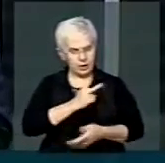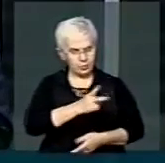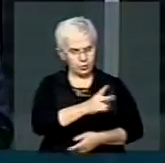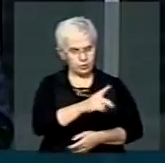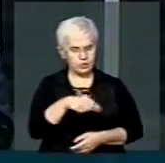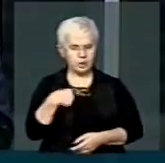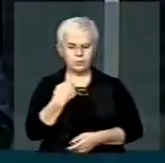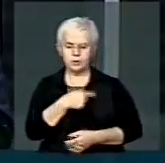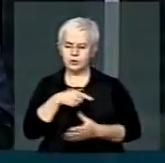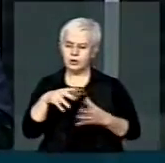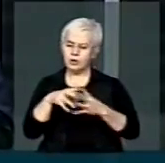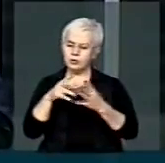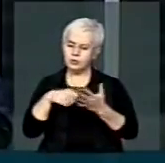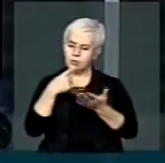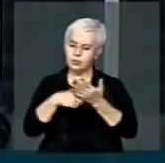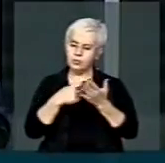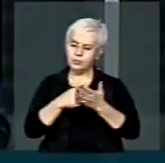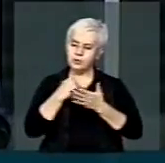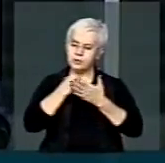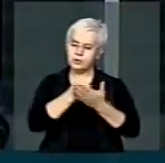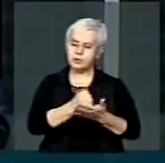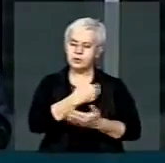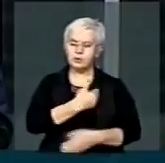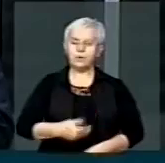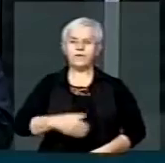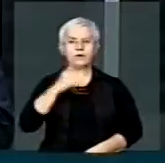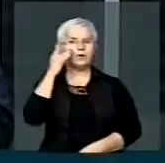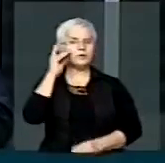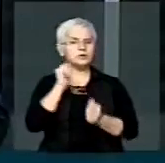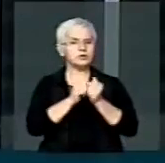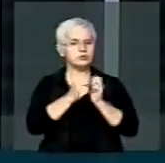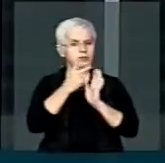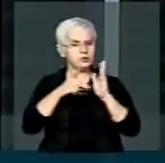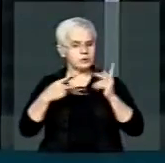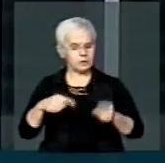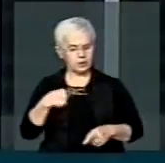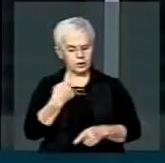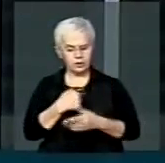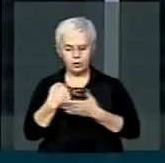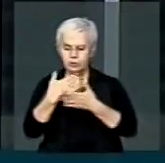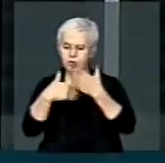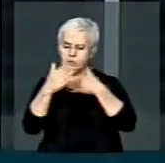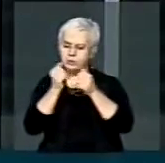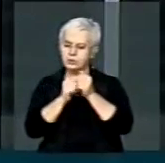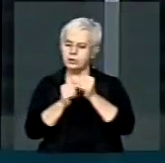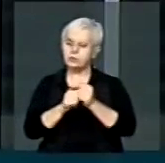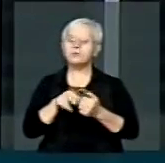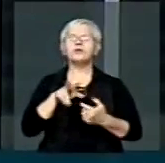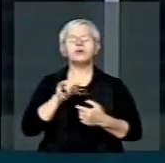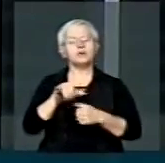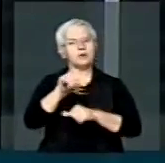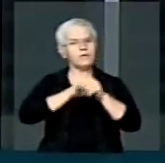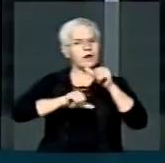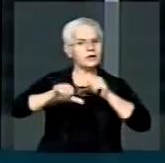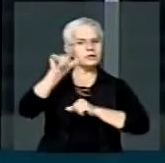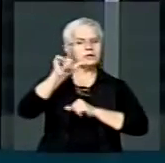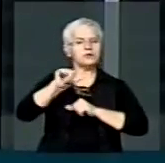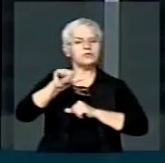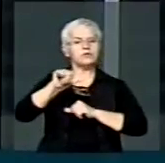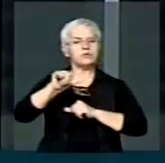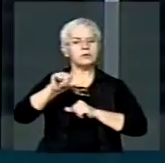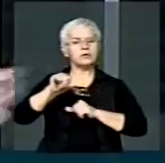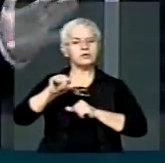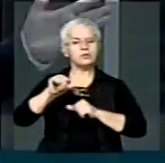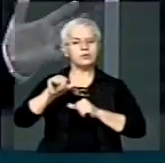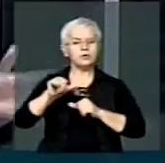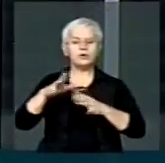governo da presidenta Dilma e a manutenção desse projeto que nós estamos construindo e que está transformando e mudando